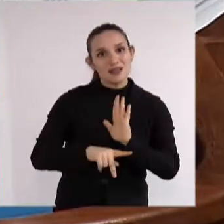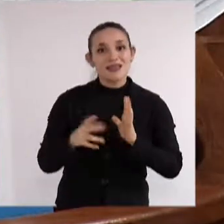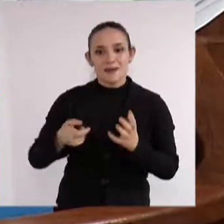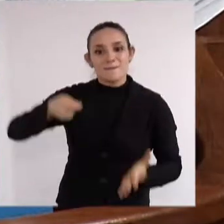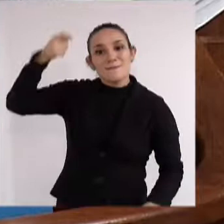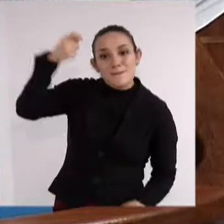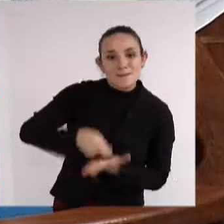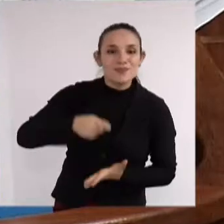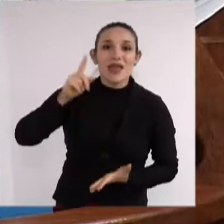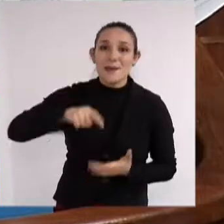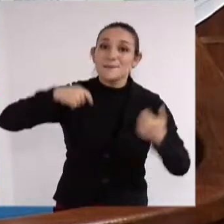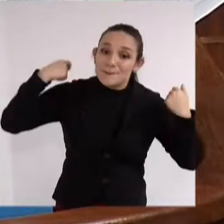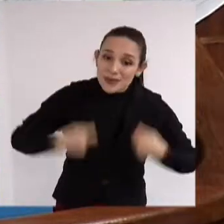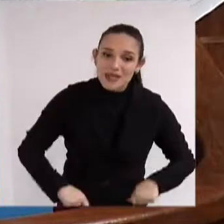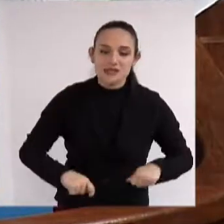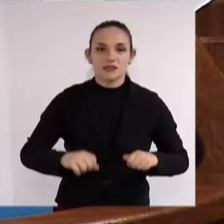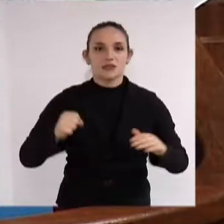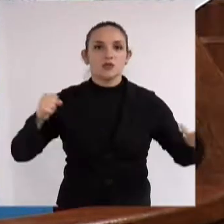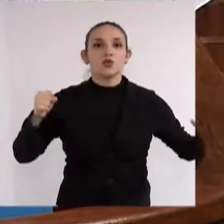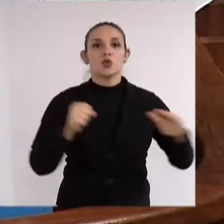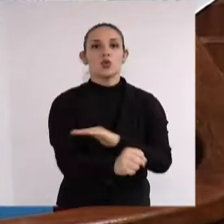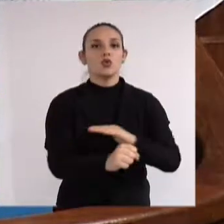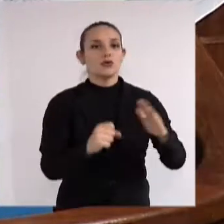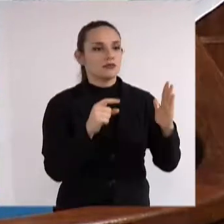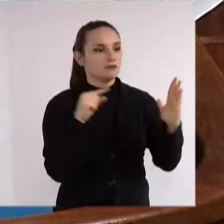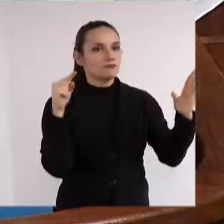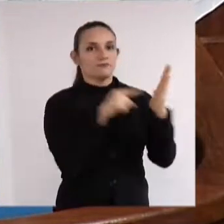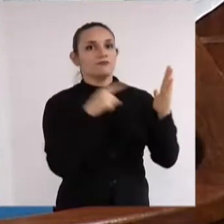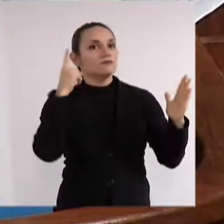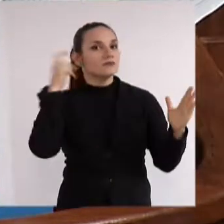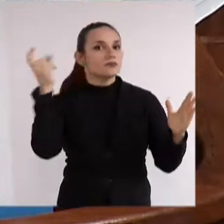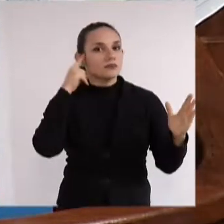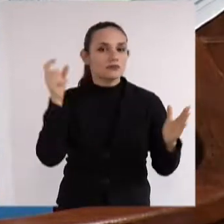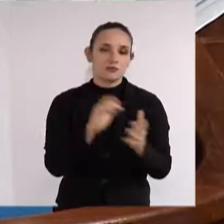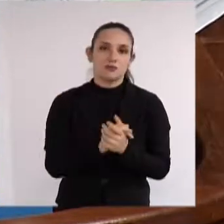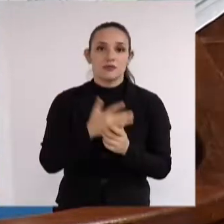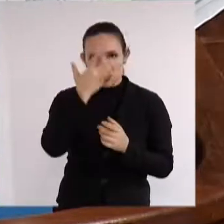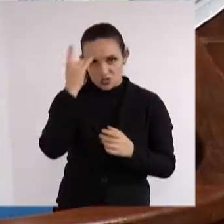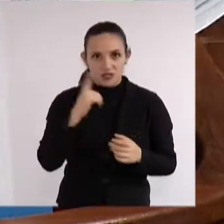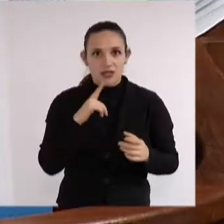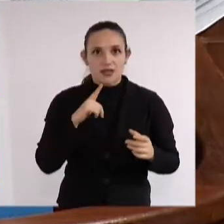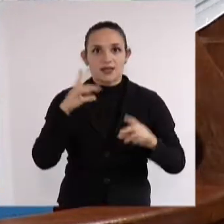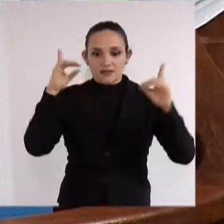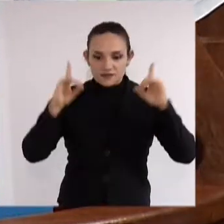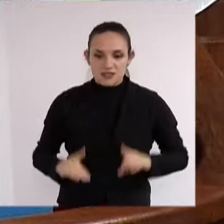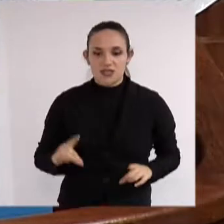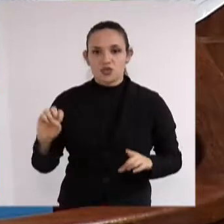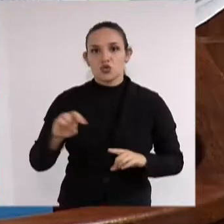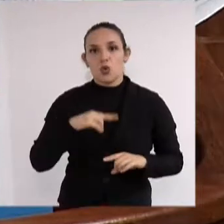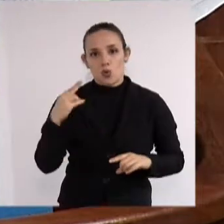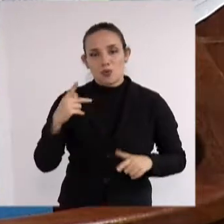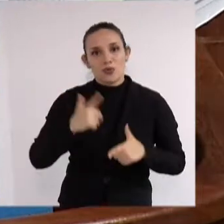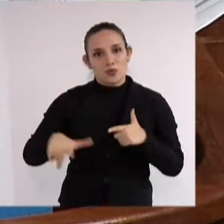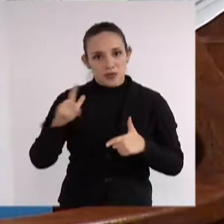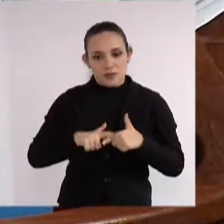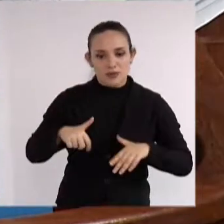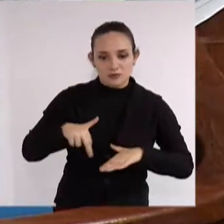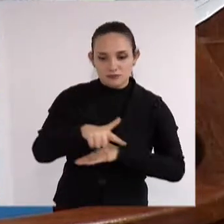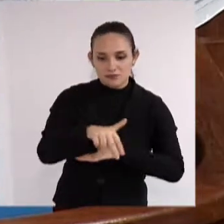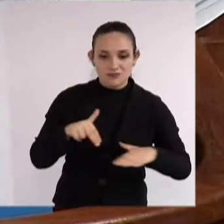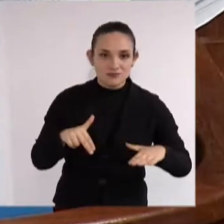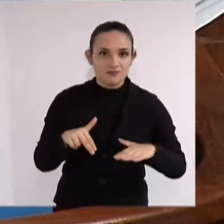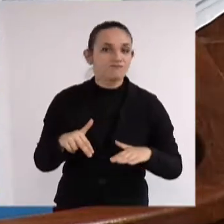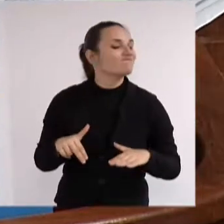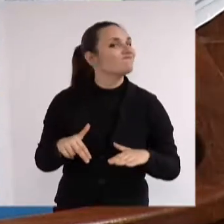instalação de sistema de alarme nos banheiros para deficientes e pessoas com mobilidade reduzida. Embora não haja previsão